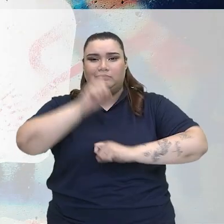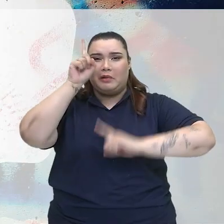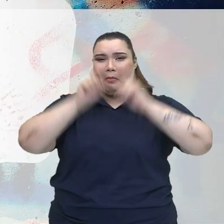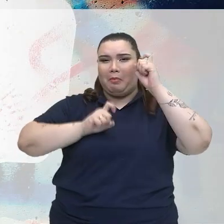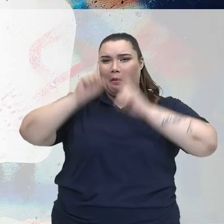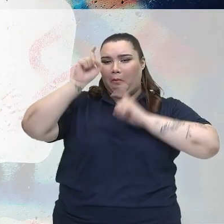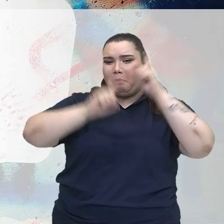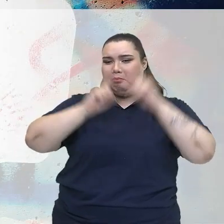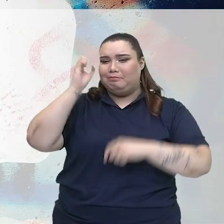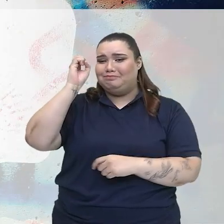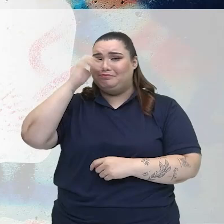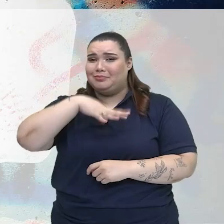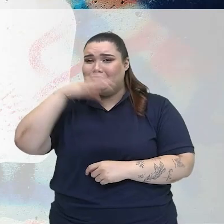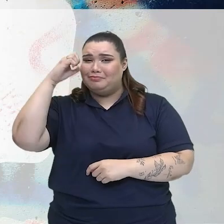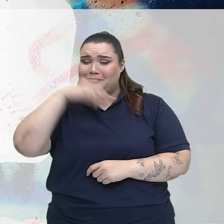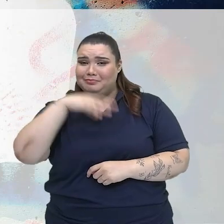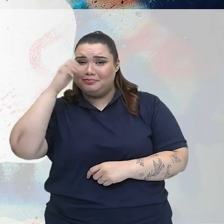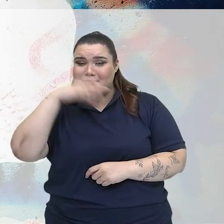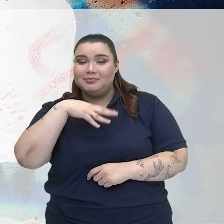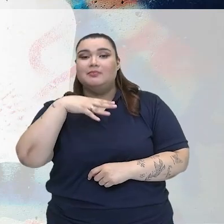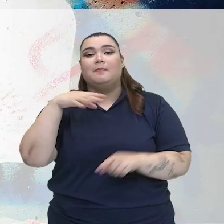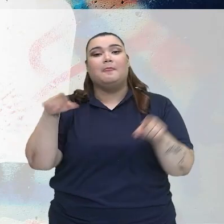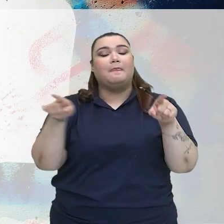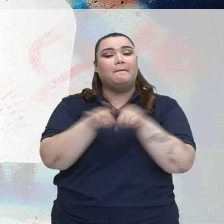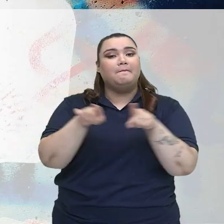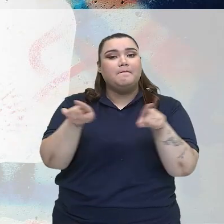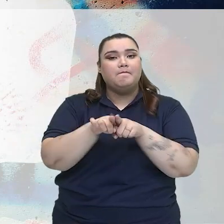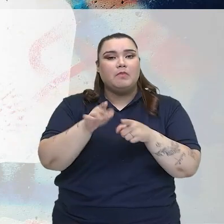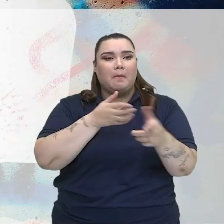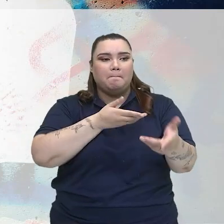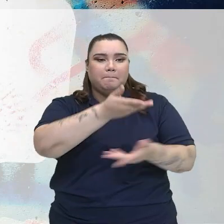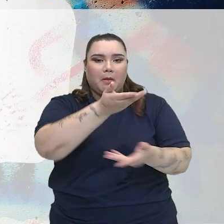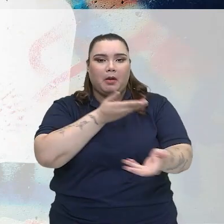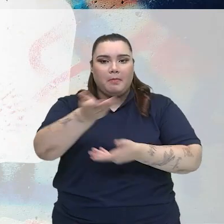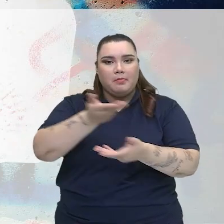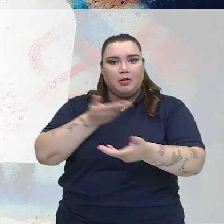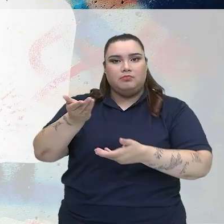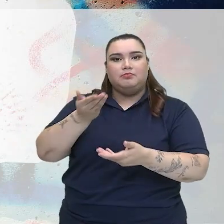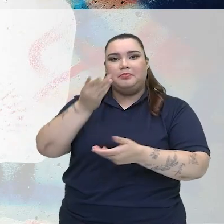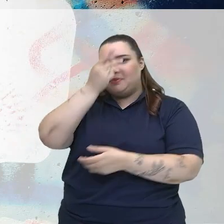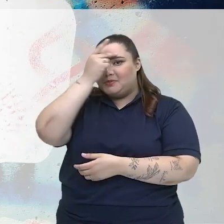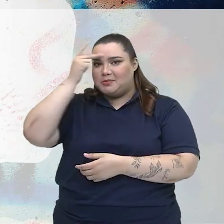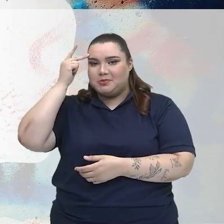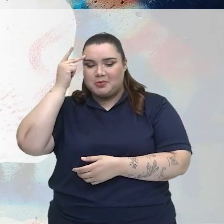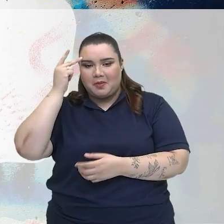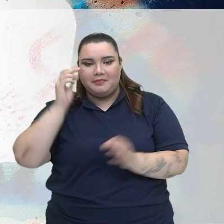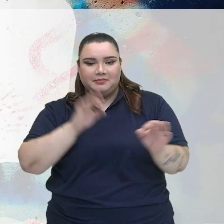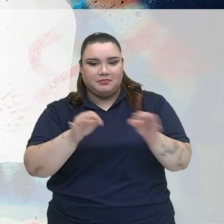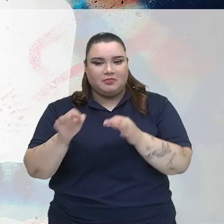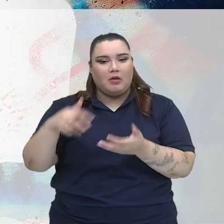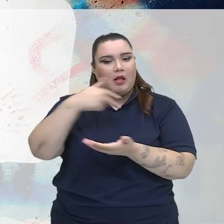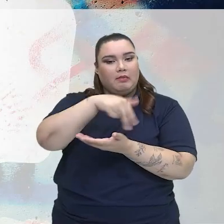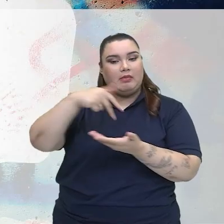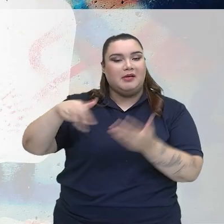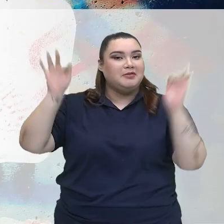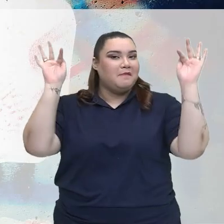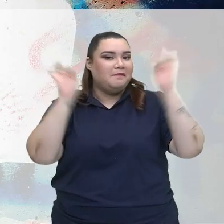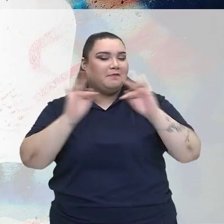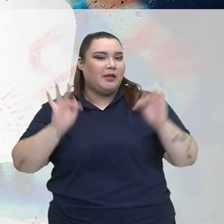faciais exageradas e interação com o público. É uma dança alegre